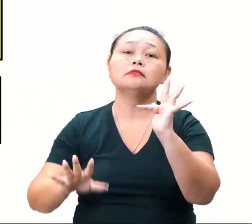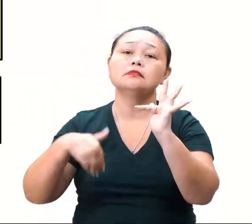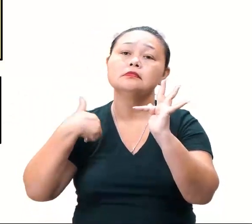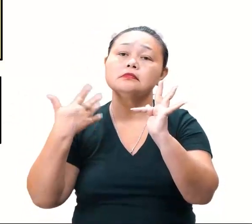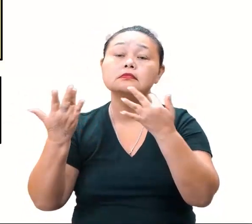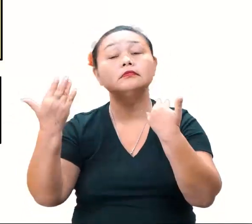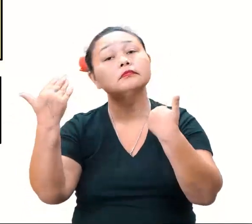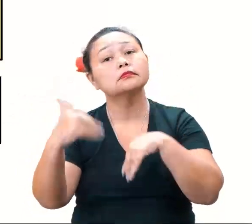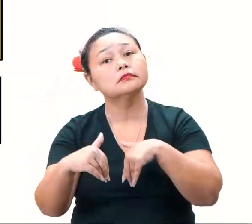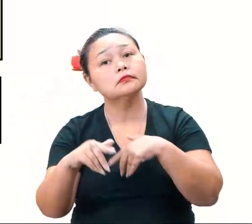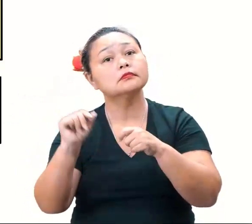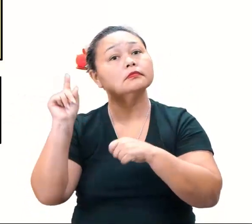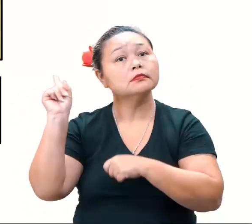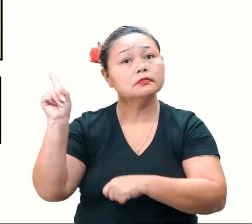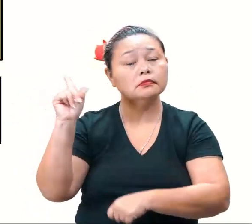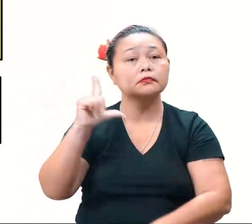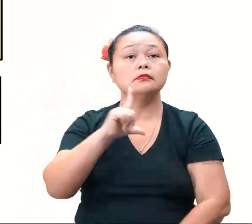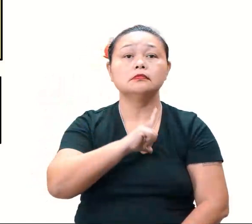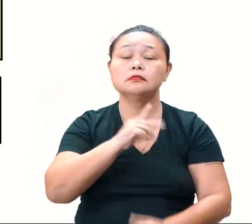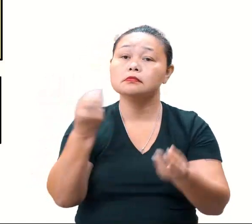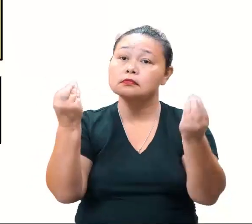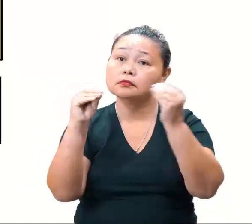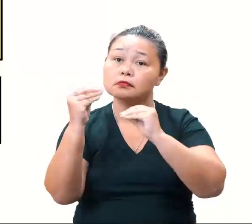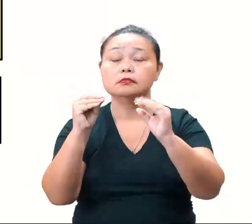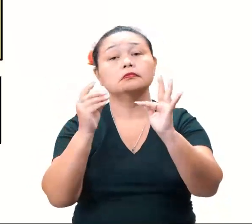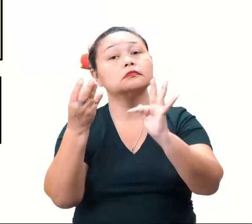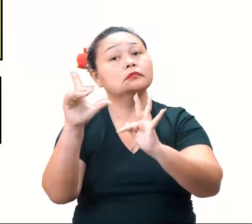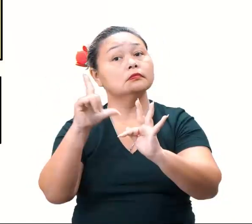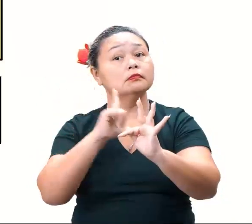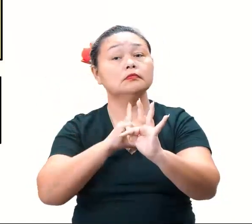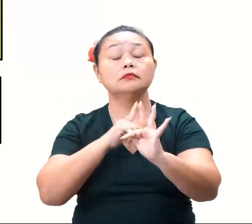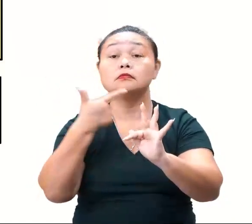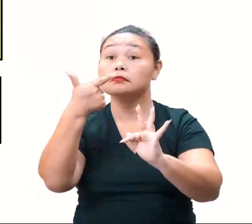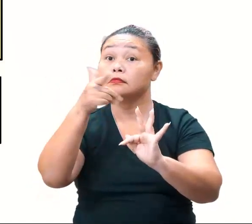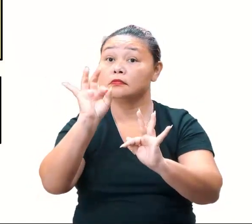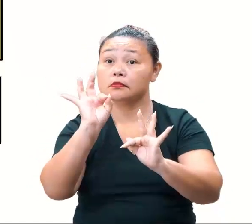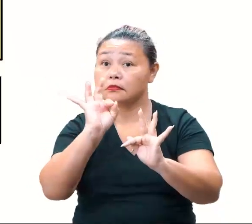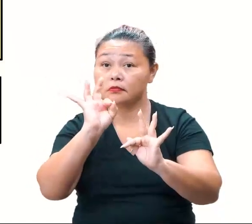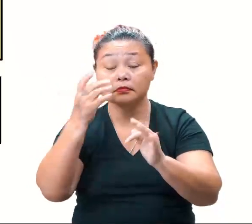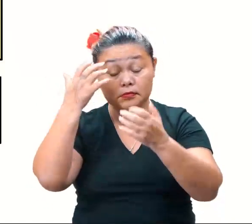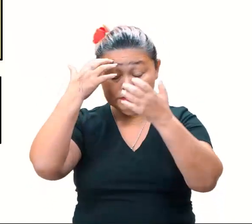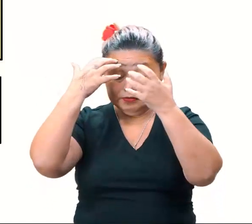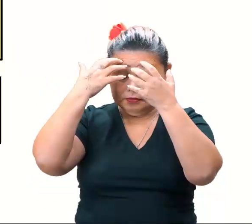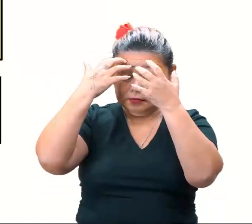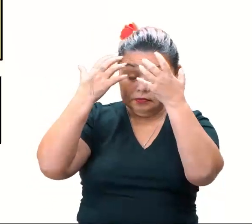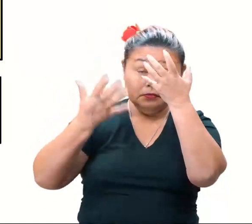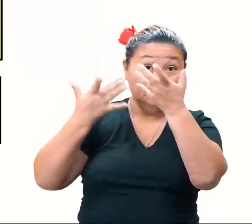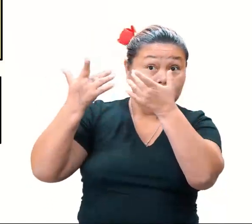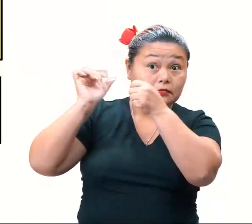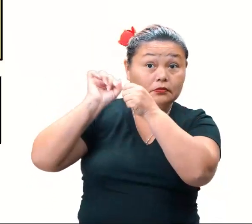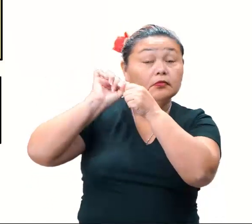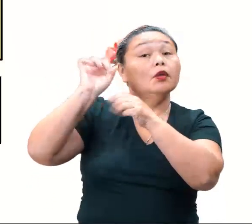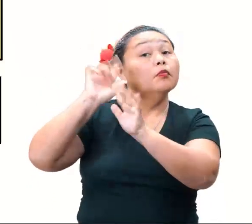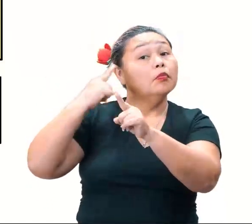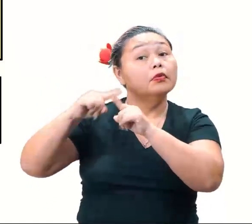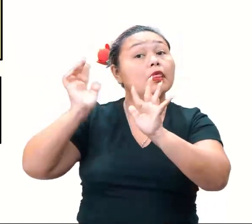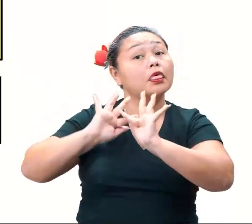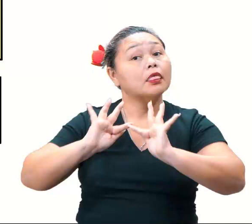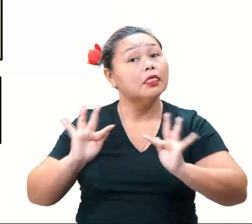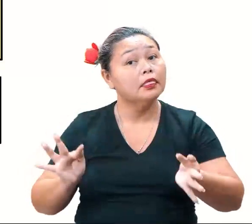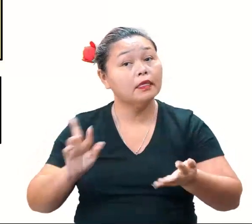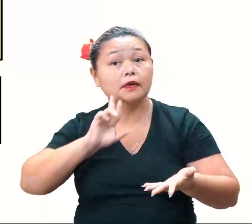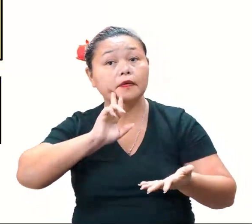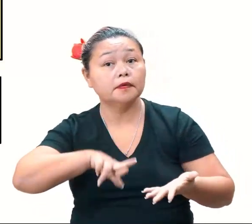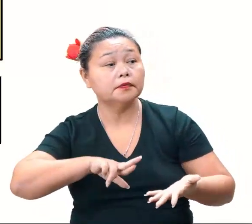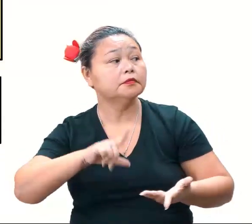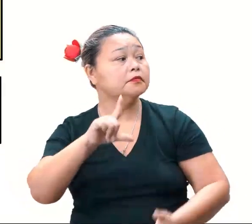for contemplada a construção de um gráfico, não fique de cabeça quente, porque é simples, tá? Beleza? E aí tem aluno falando